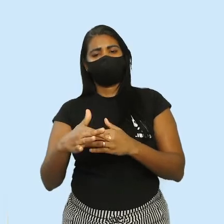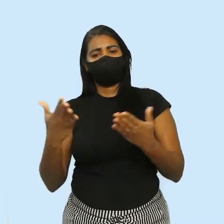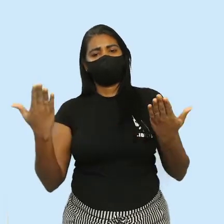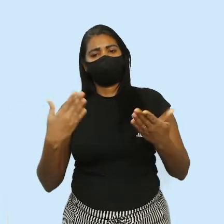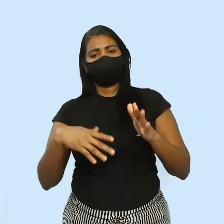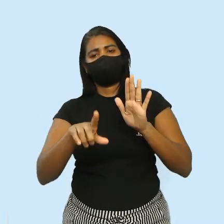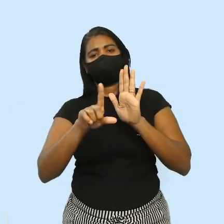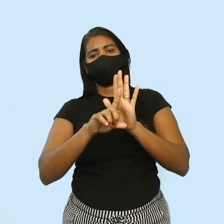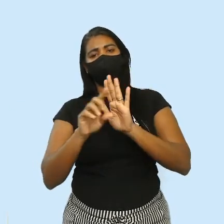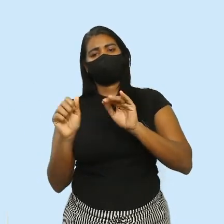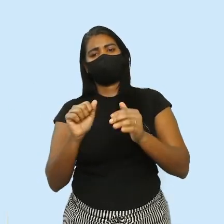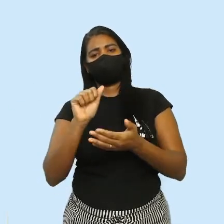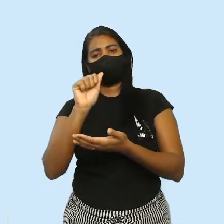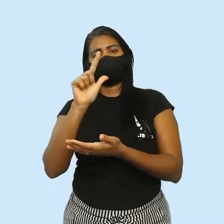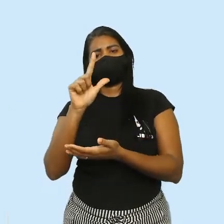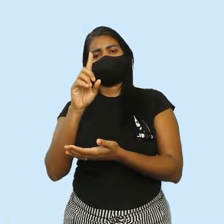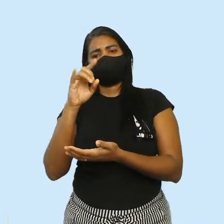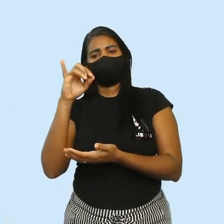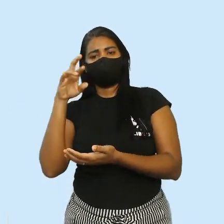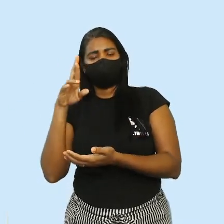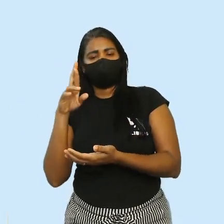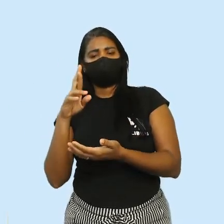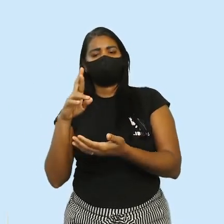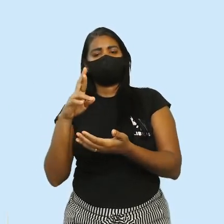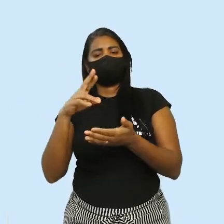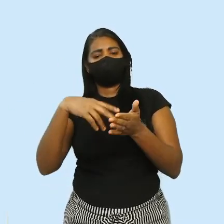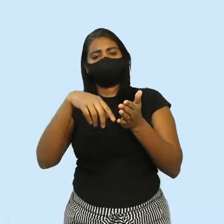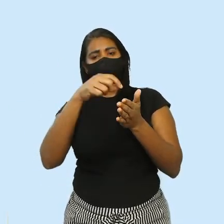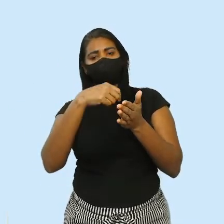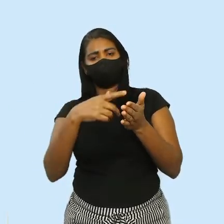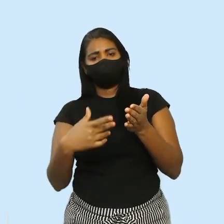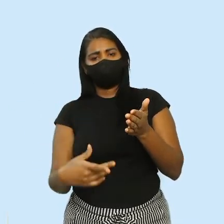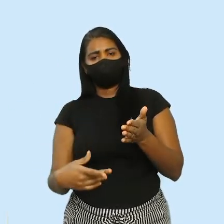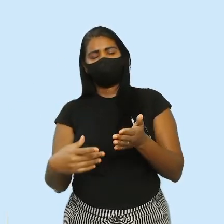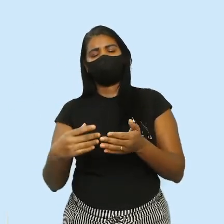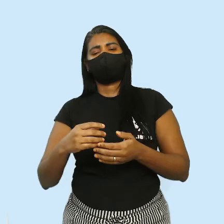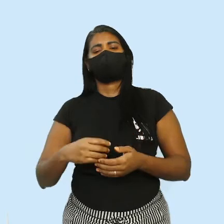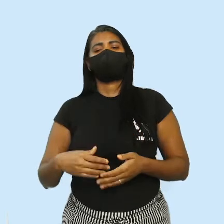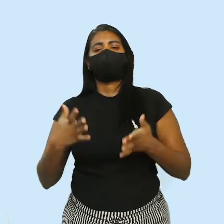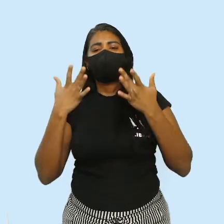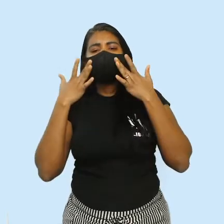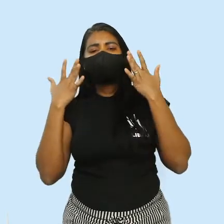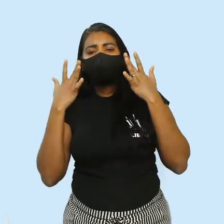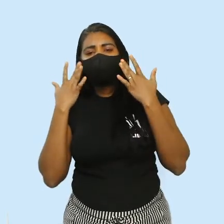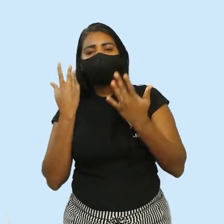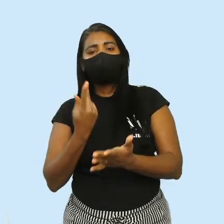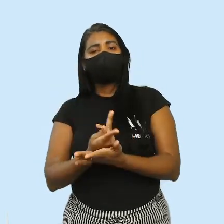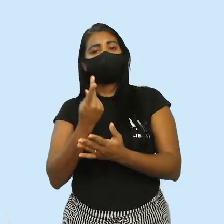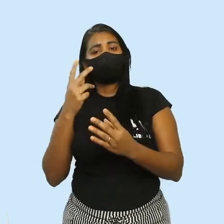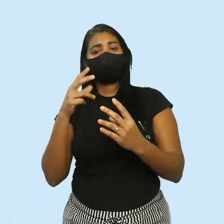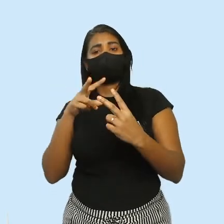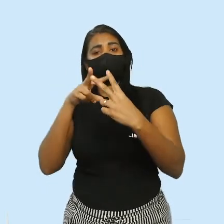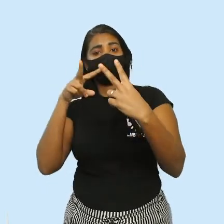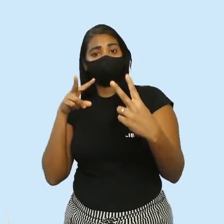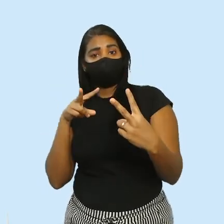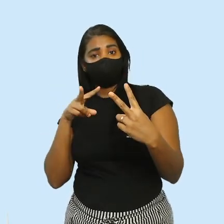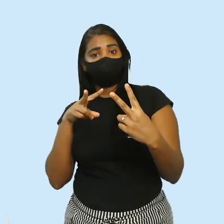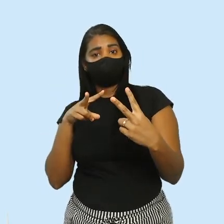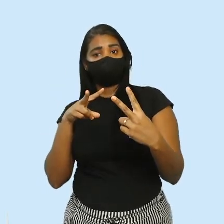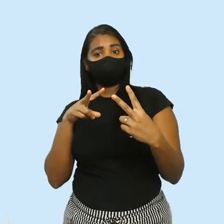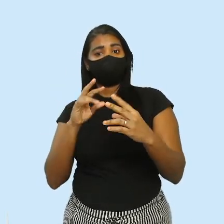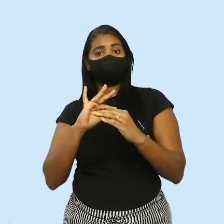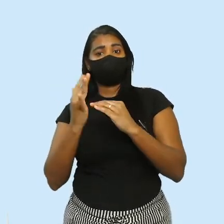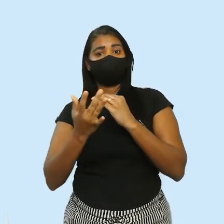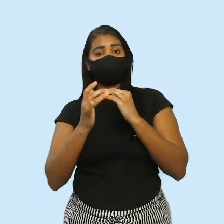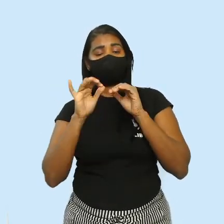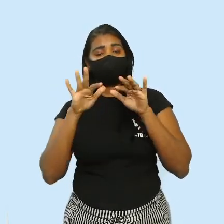Lei Aldir Blanc, eles fizeram a 4ª edição do Festival Luz Negra, que aconteceu todo online por conta dessa pandemia de